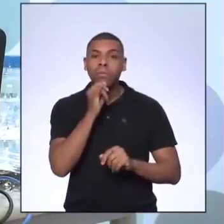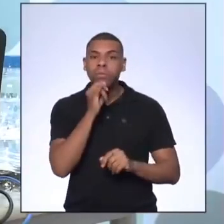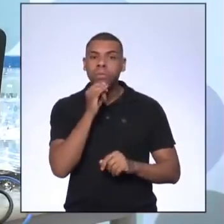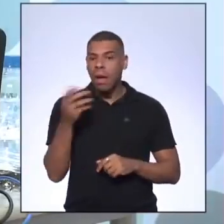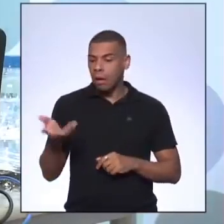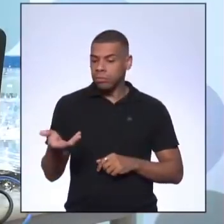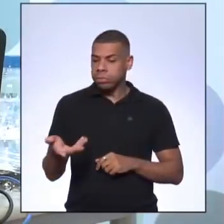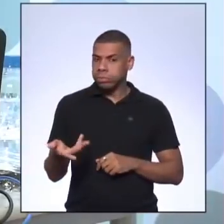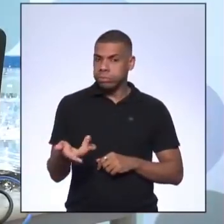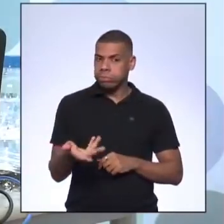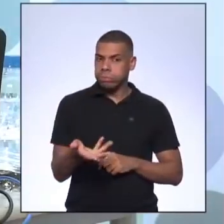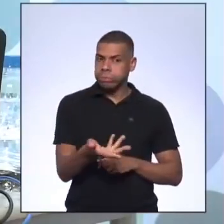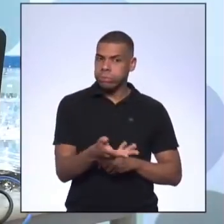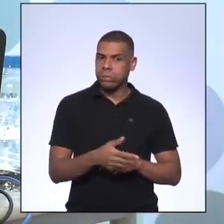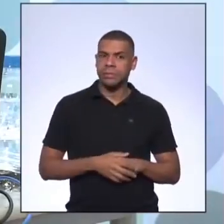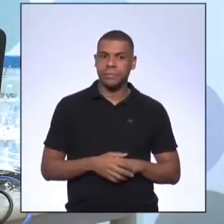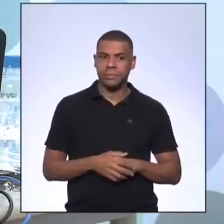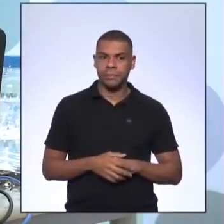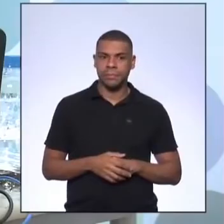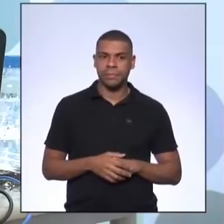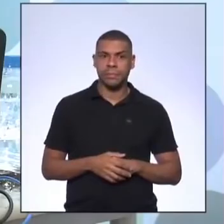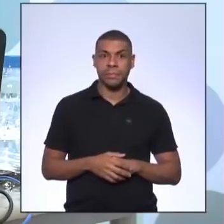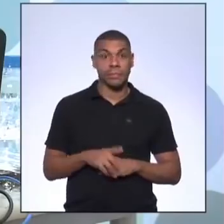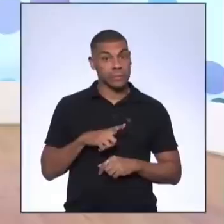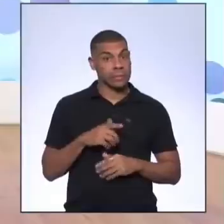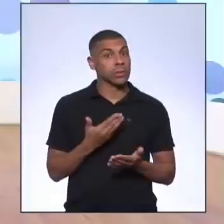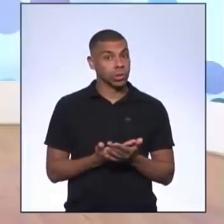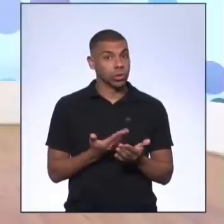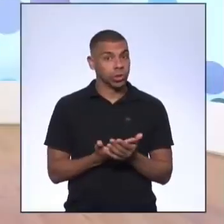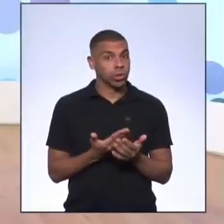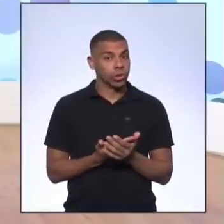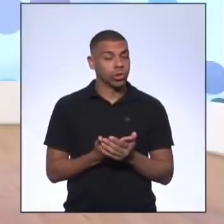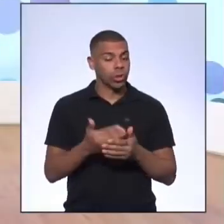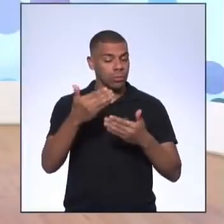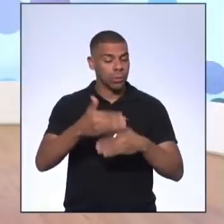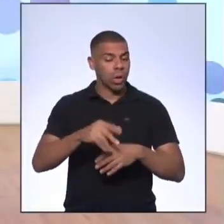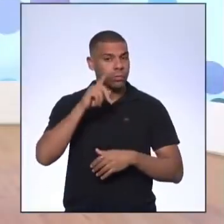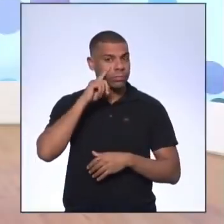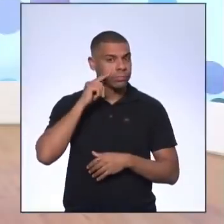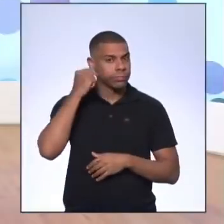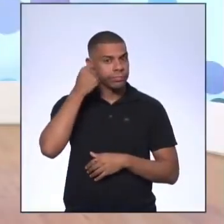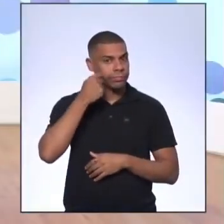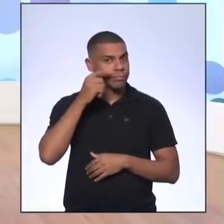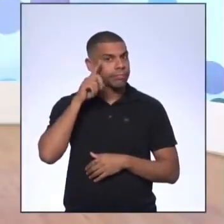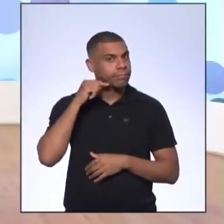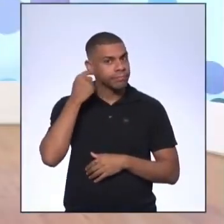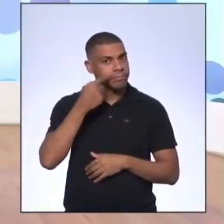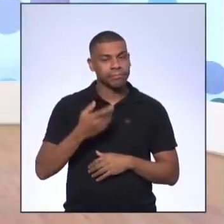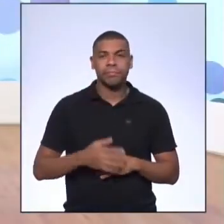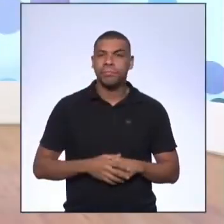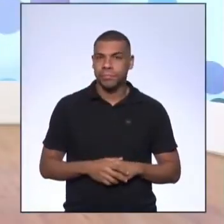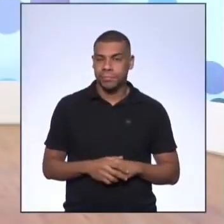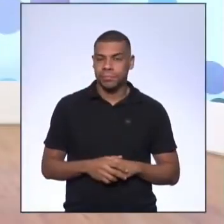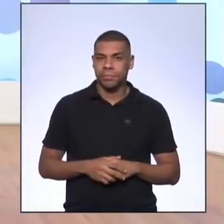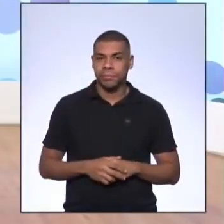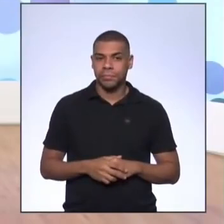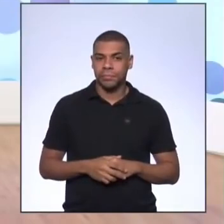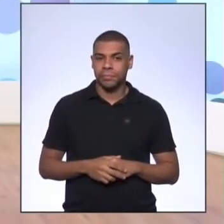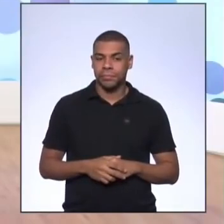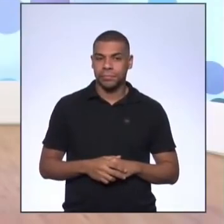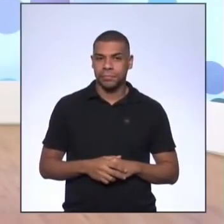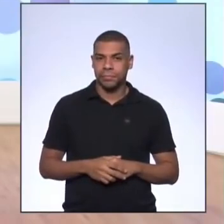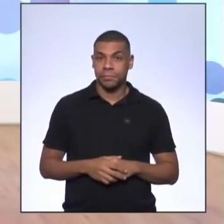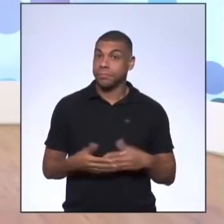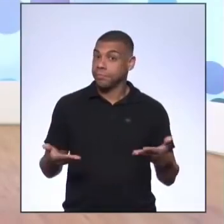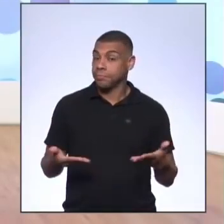mais corrido, né? As Porque aulas tem de duas, sábado tem a são diferença, você corridas. estudar para o vestibular e estudar para a vida, né? Aqui é um ensino para a vida. Exato, falou o que eu pensei.